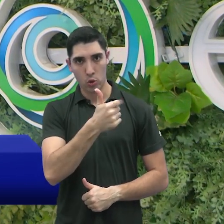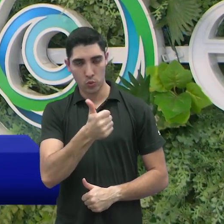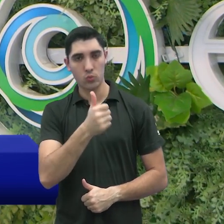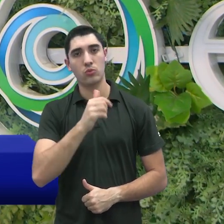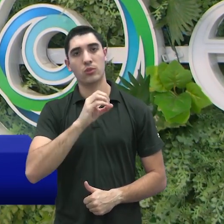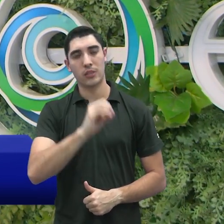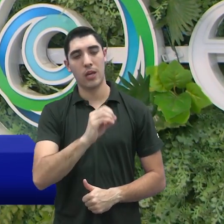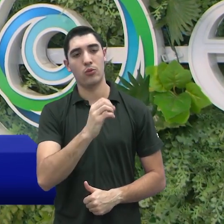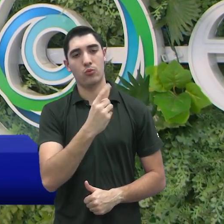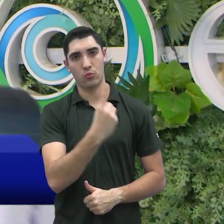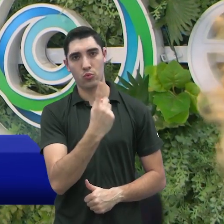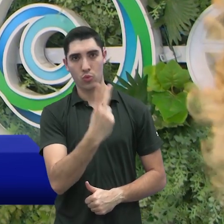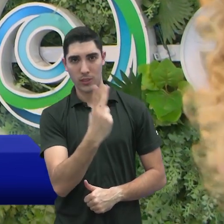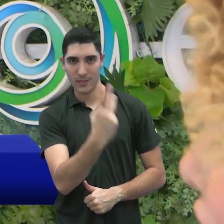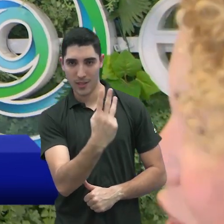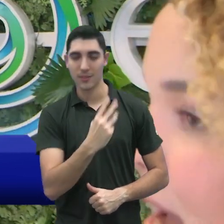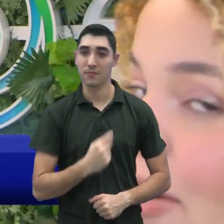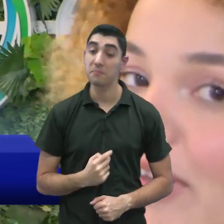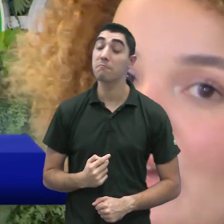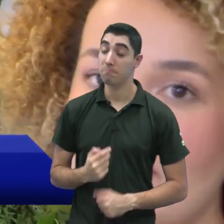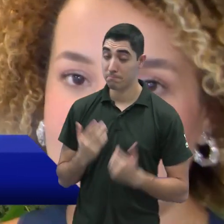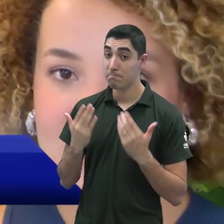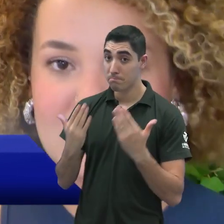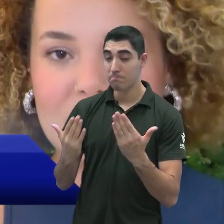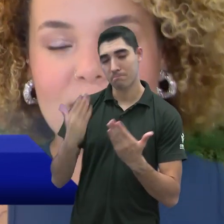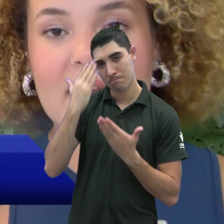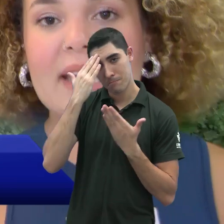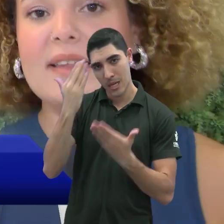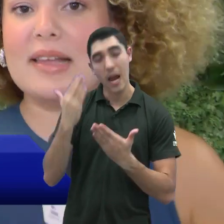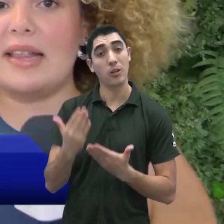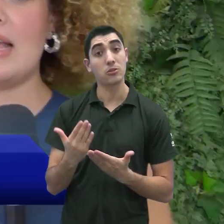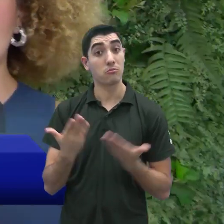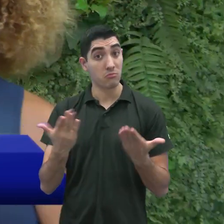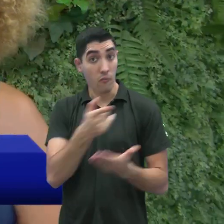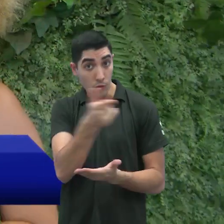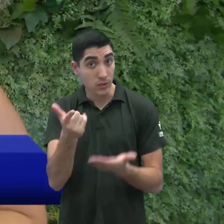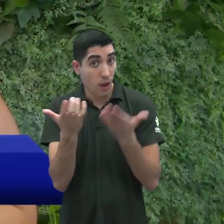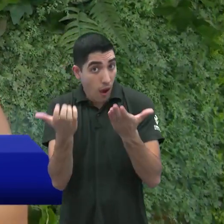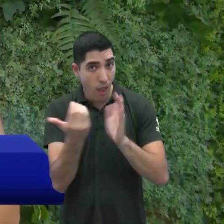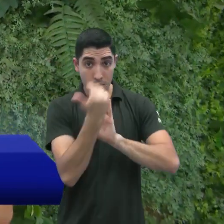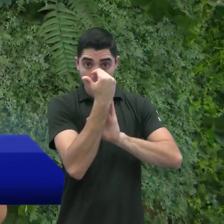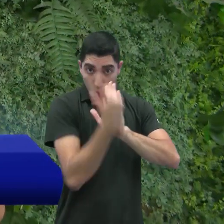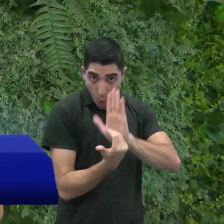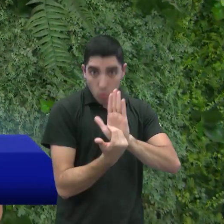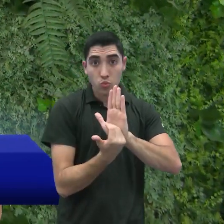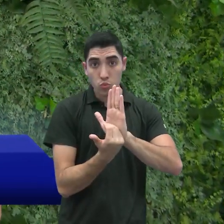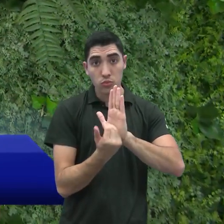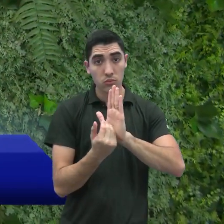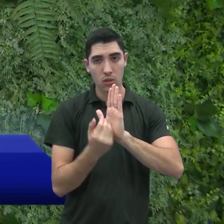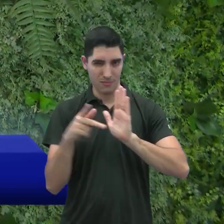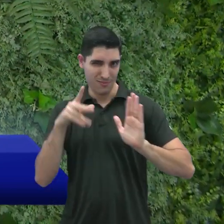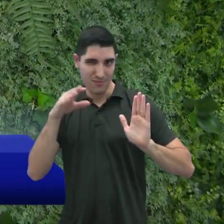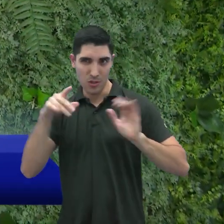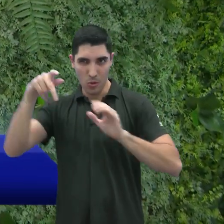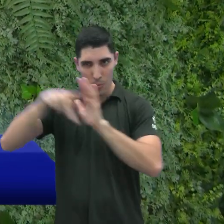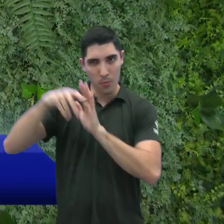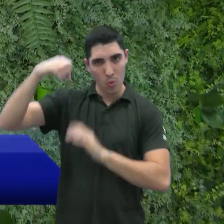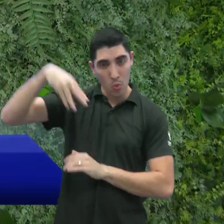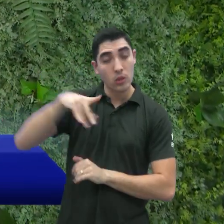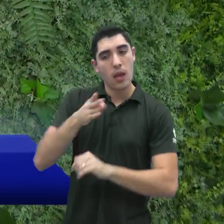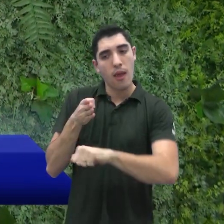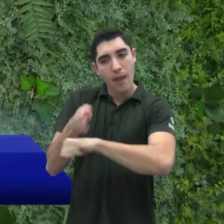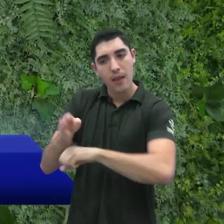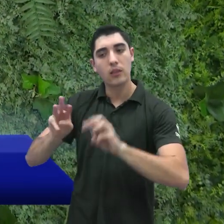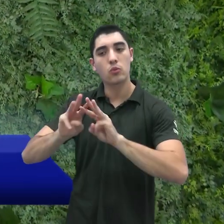721 0123. Obrigada, Tiago. Então é isso. Quem quiser ter esse desconto, né, receber esse benefício, é